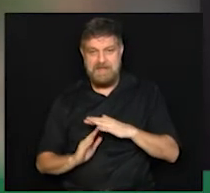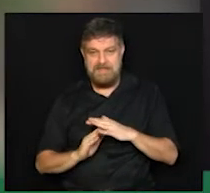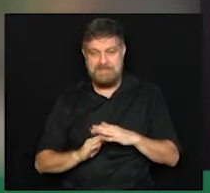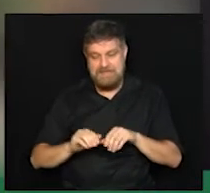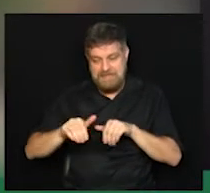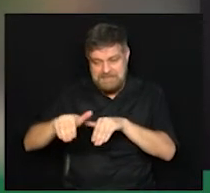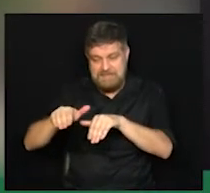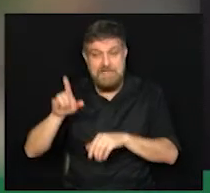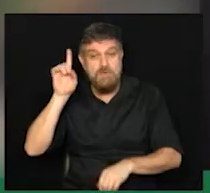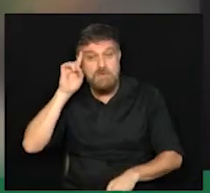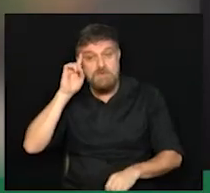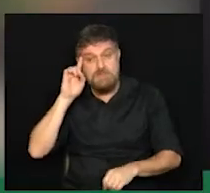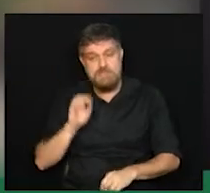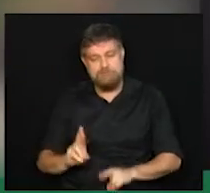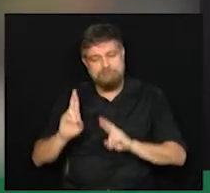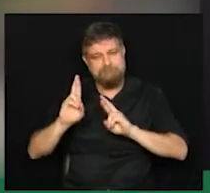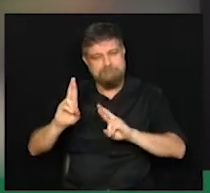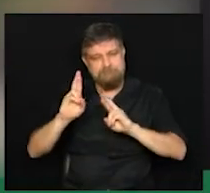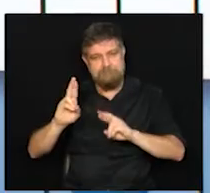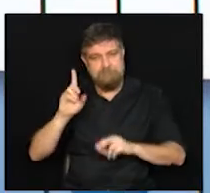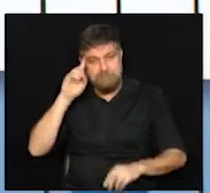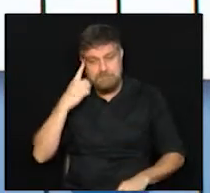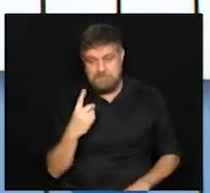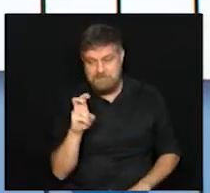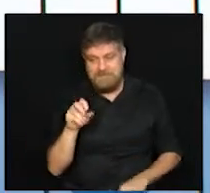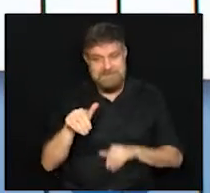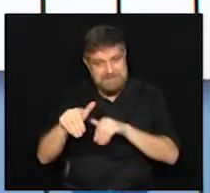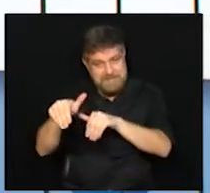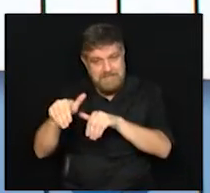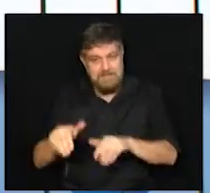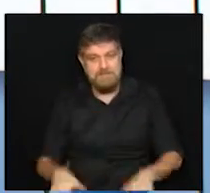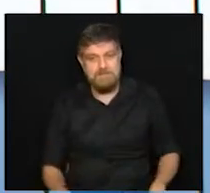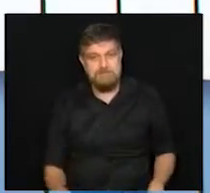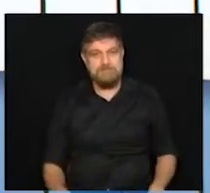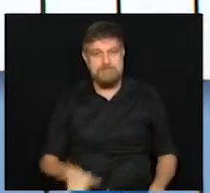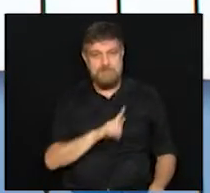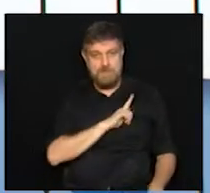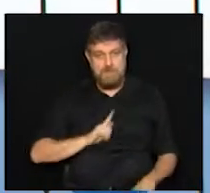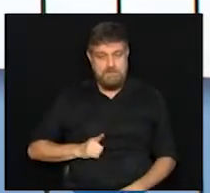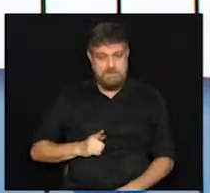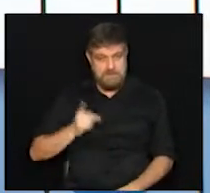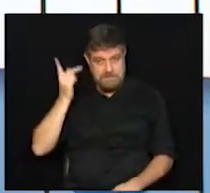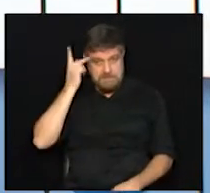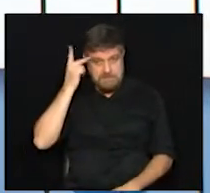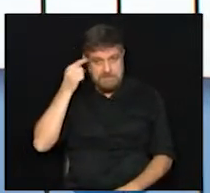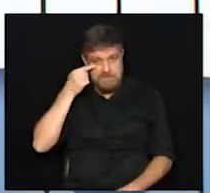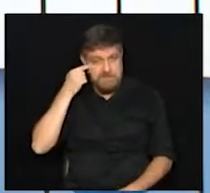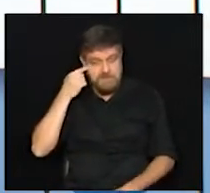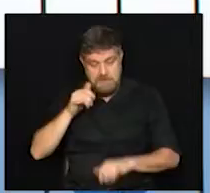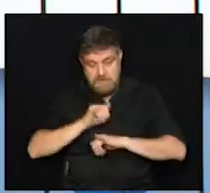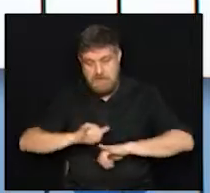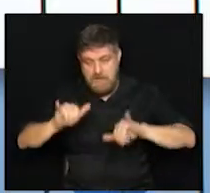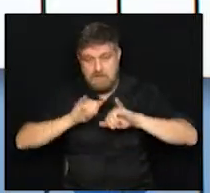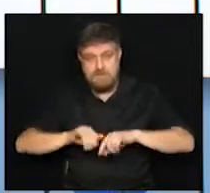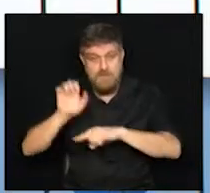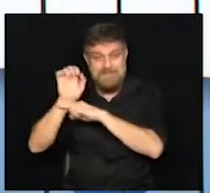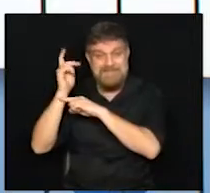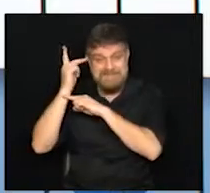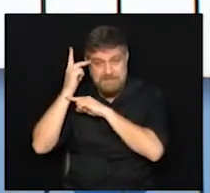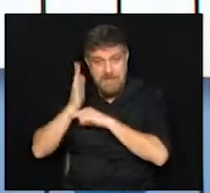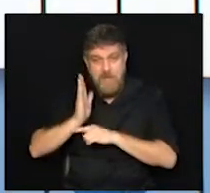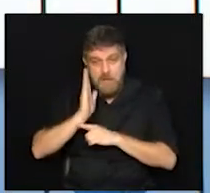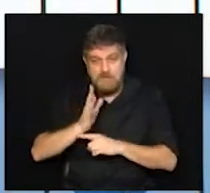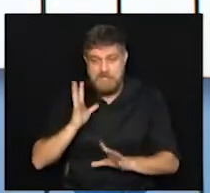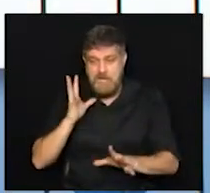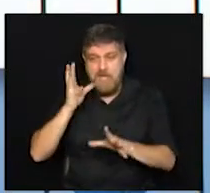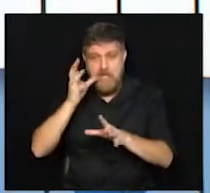Dia de Esperança para o dia 15 de setembro. E o governador João Dória anunciou que o estado de São Paulo já